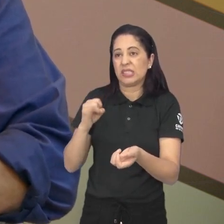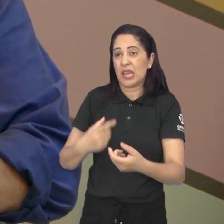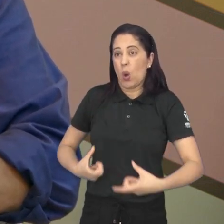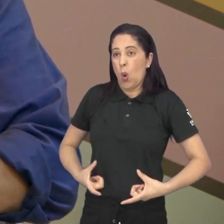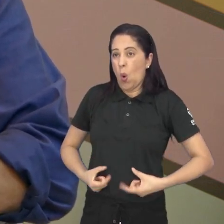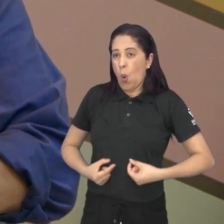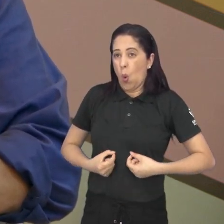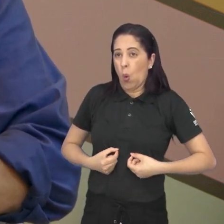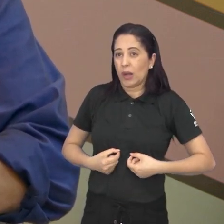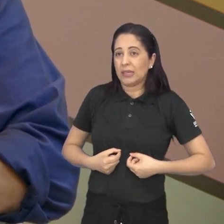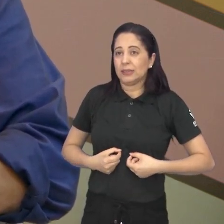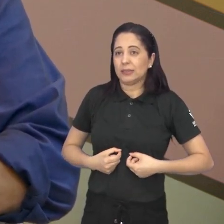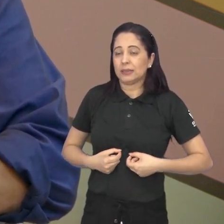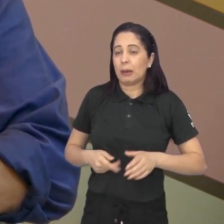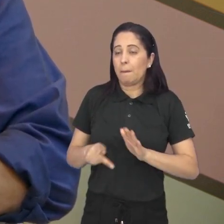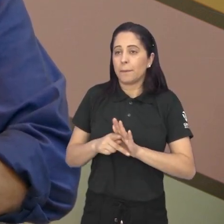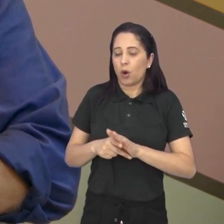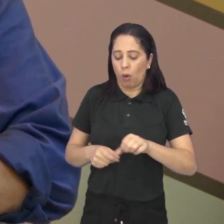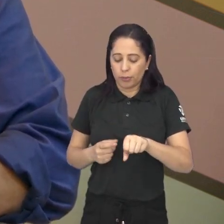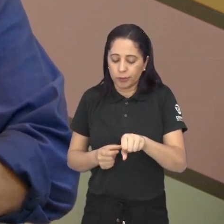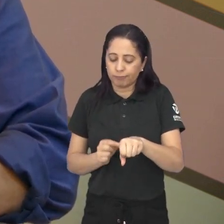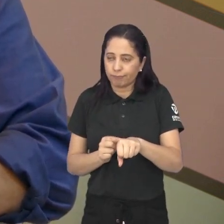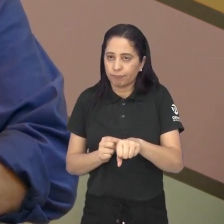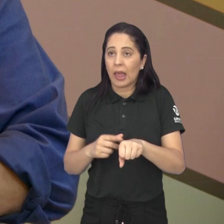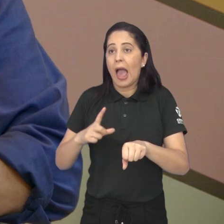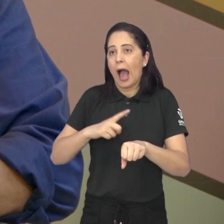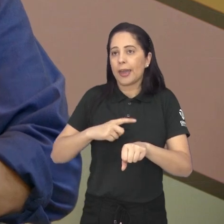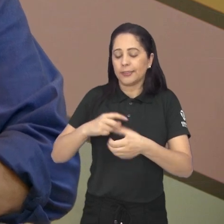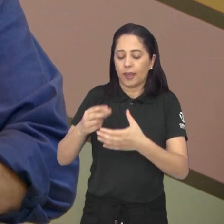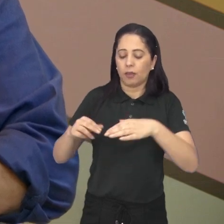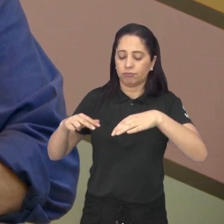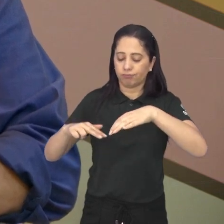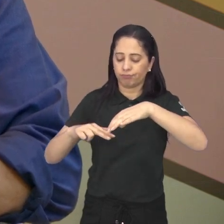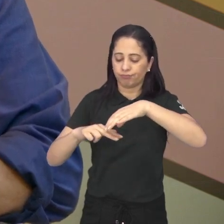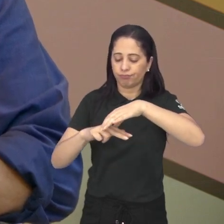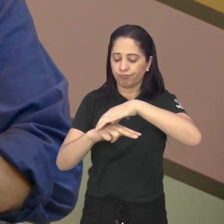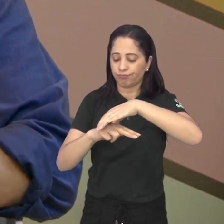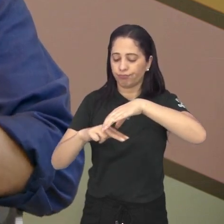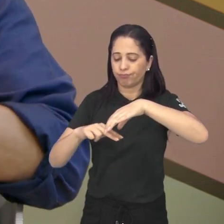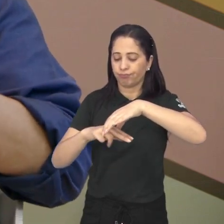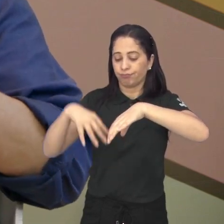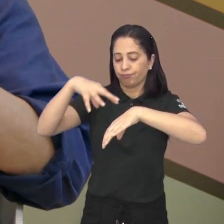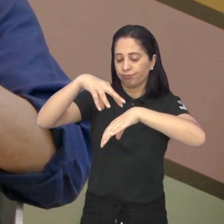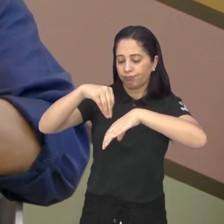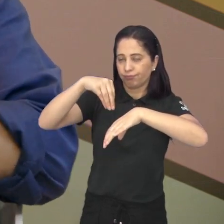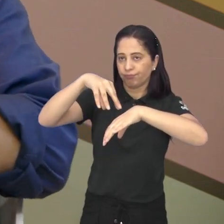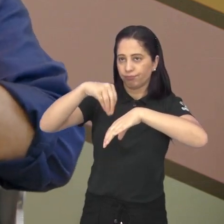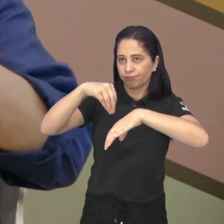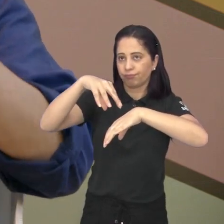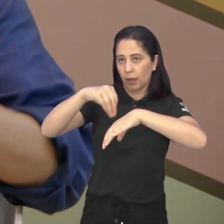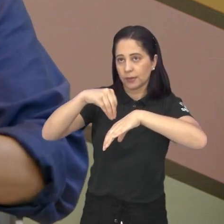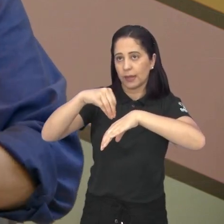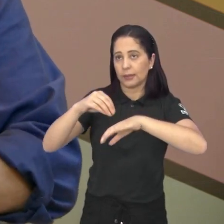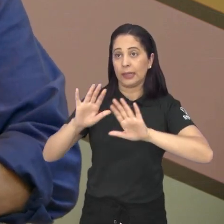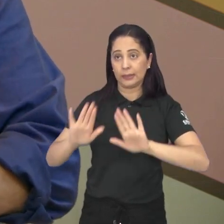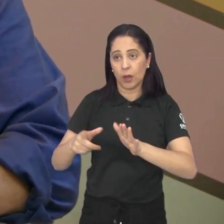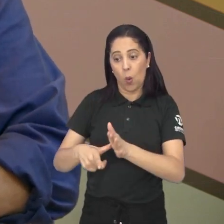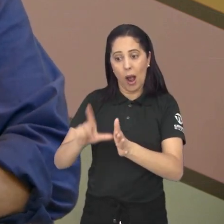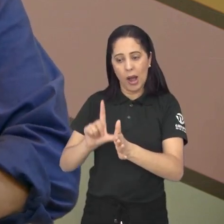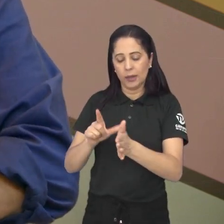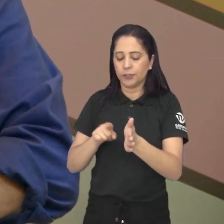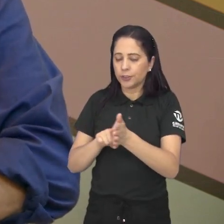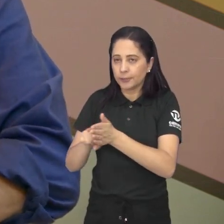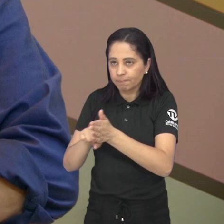né, de câncer de intestino mais baixo, às vezes faz uma rádio, uma quimio antes. Então é importante fazer esses exames antes